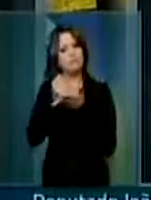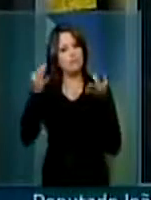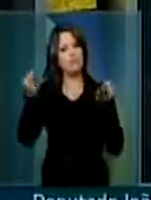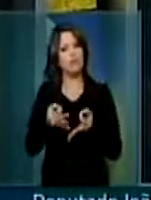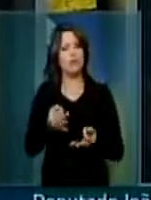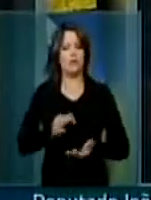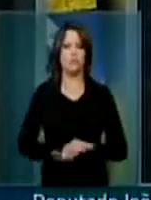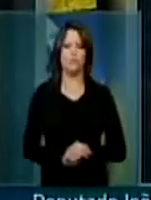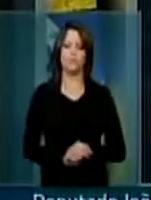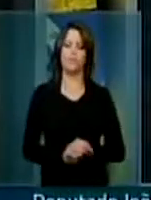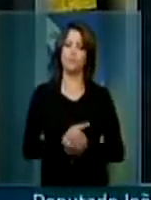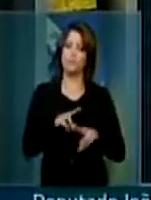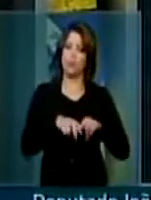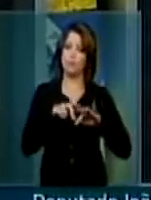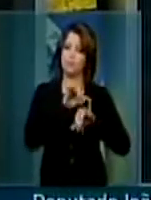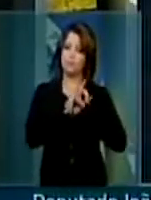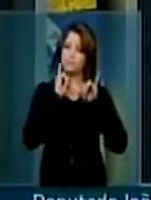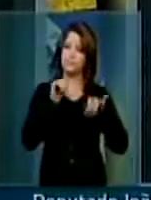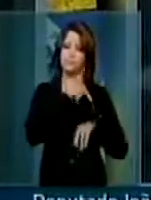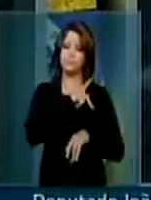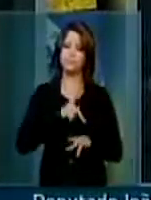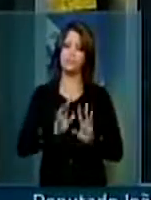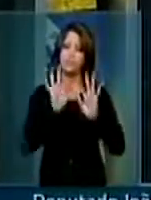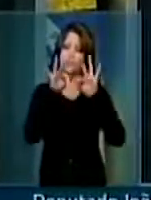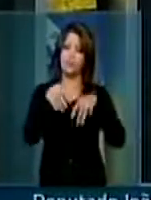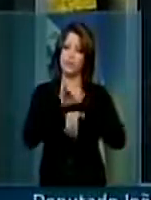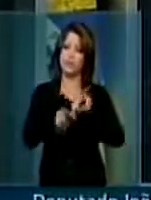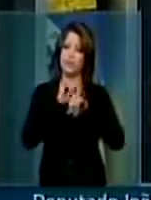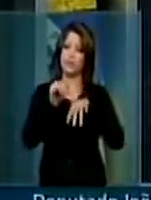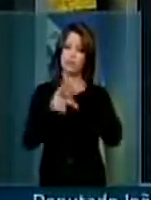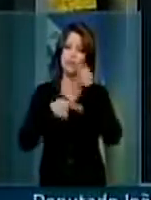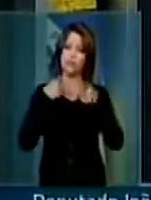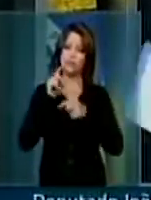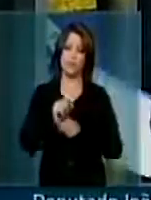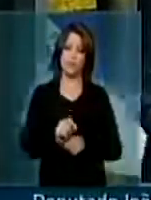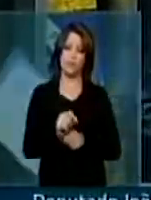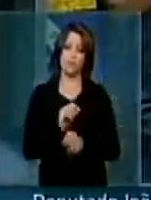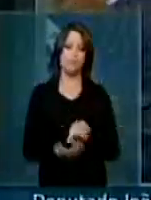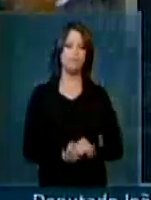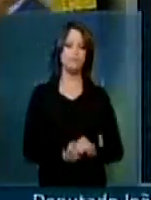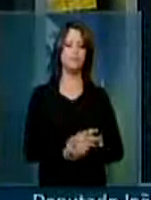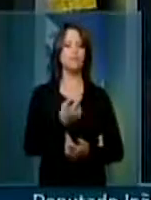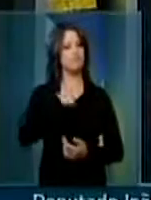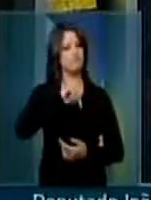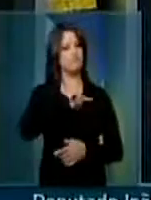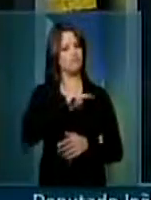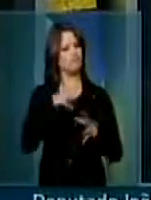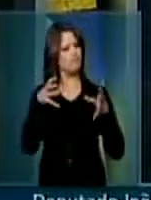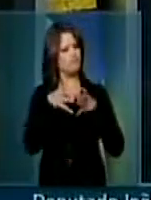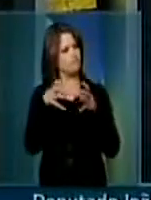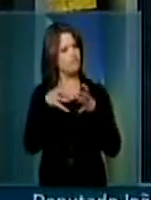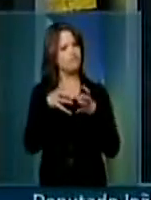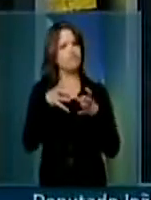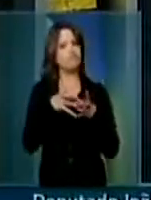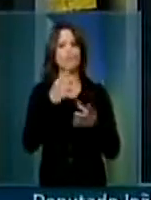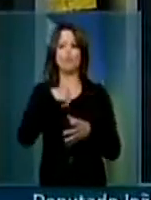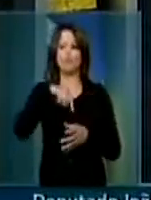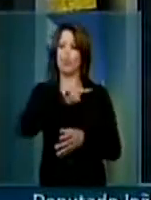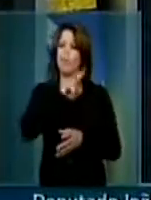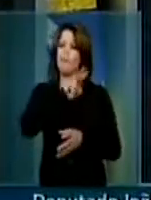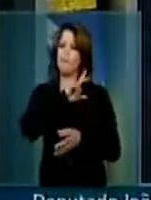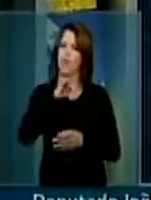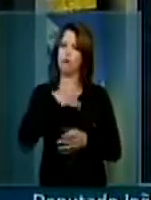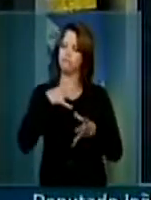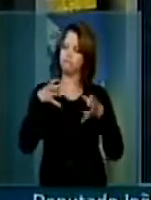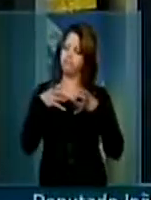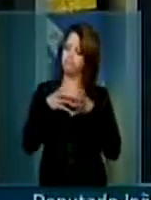carteira assinada. Por isso, senhora presidente, finalizo dizendo que da nossa bancada nós